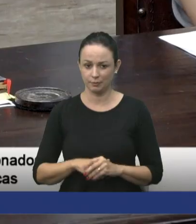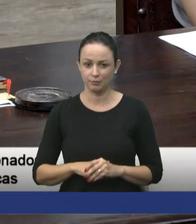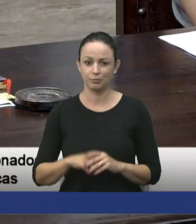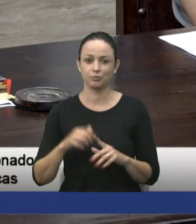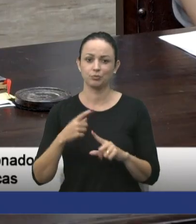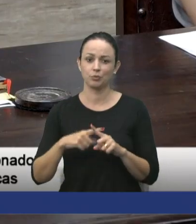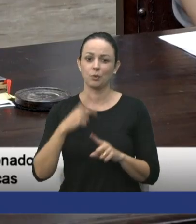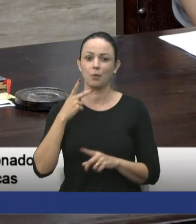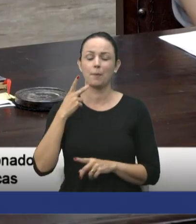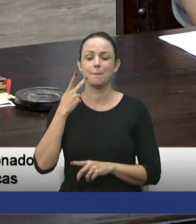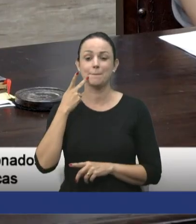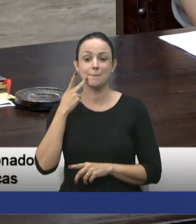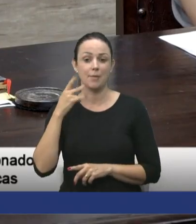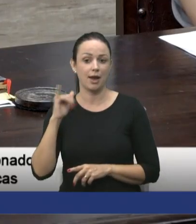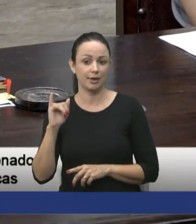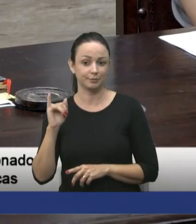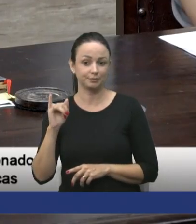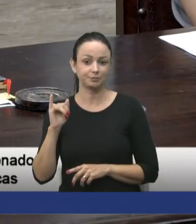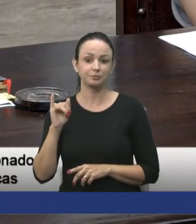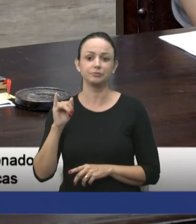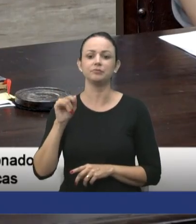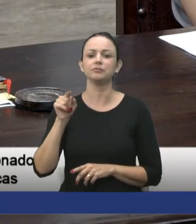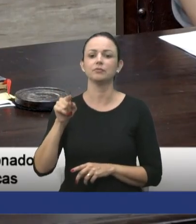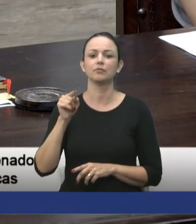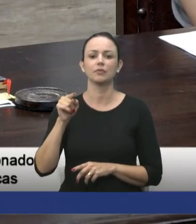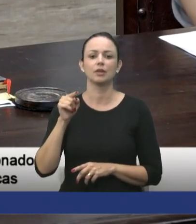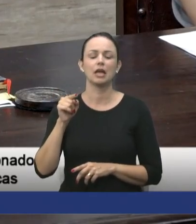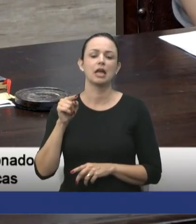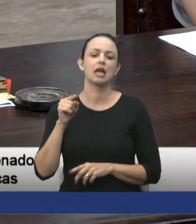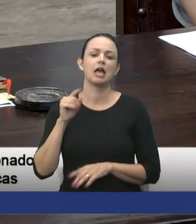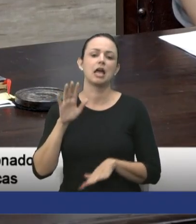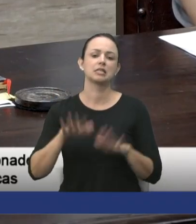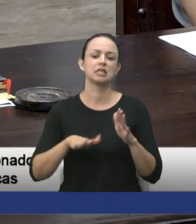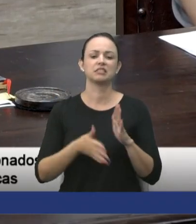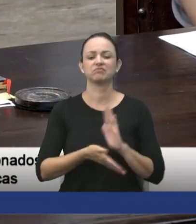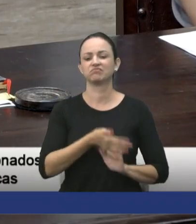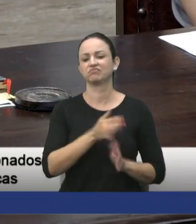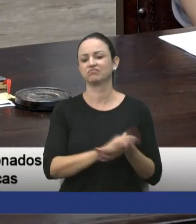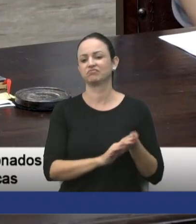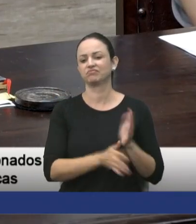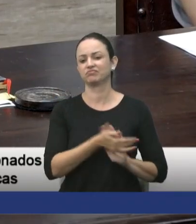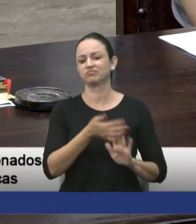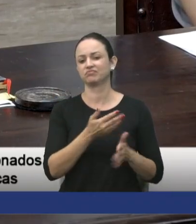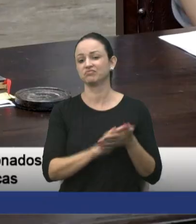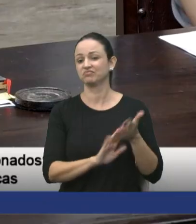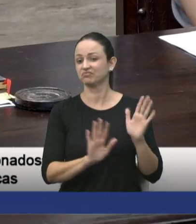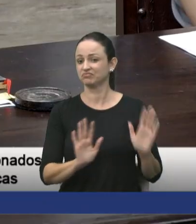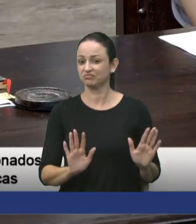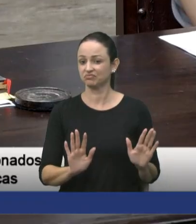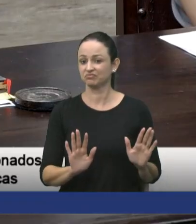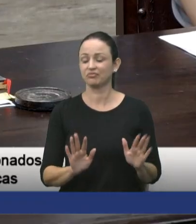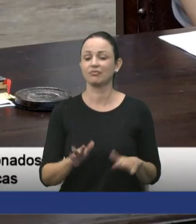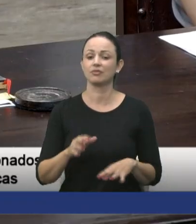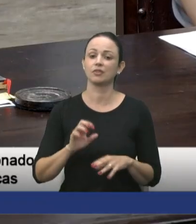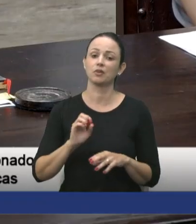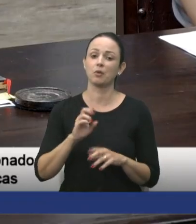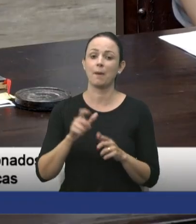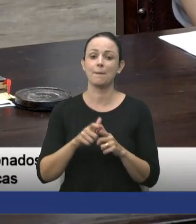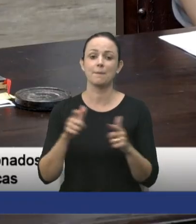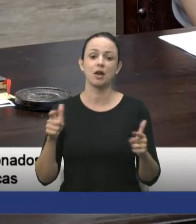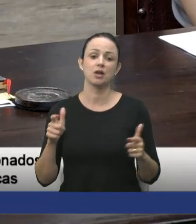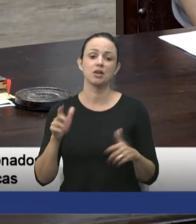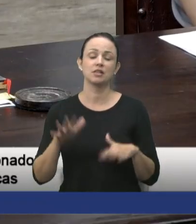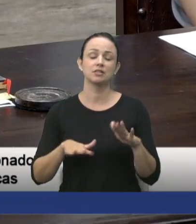os pais, muitas vezes, lavam as mãos, muitas vezes, né, ou na maioria das vezes,